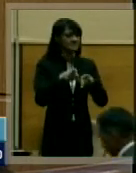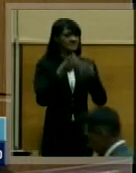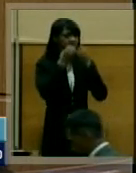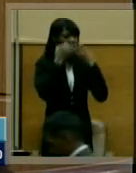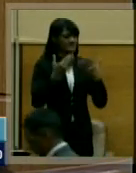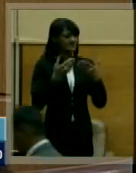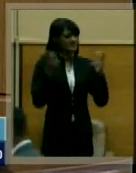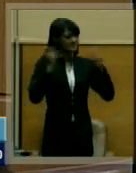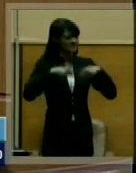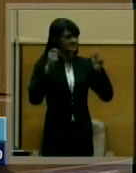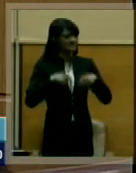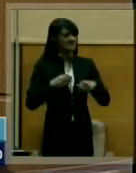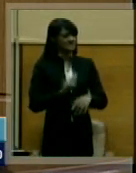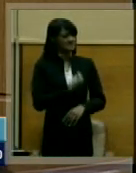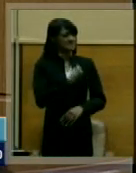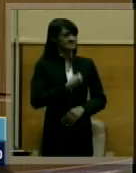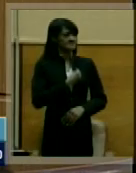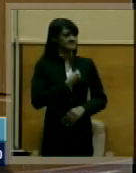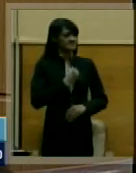de vida e de prosperidade.